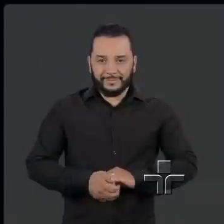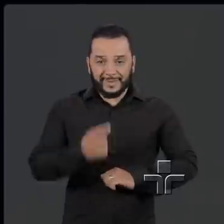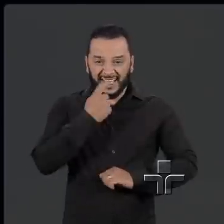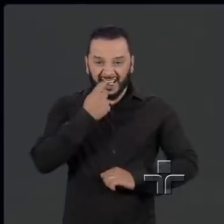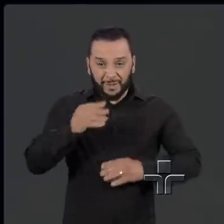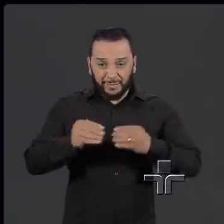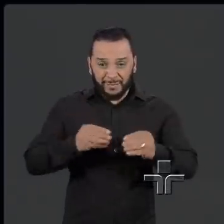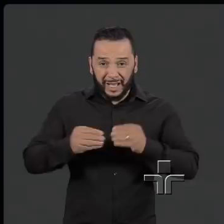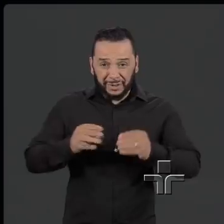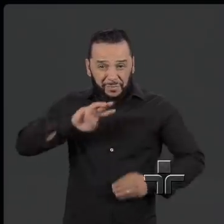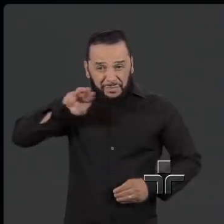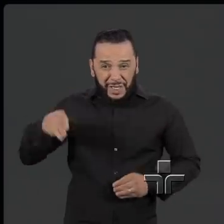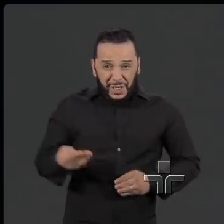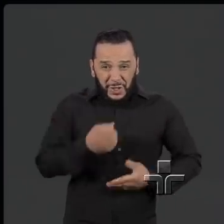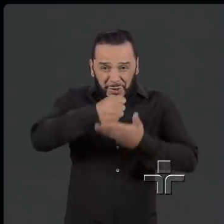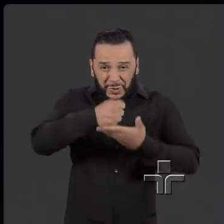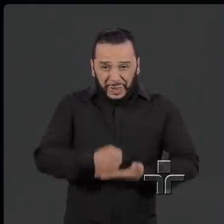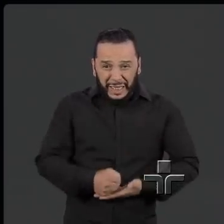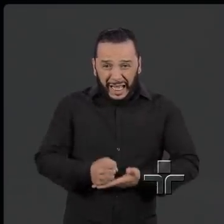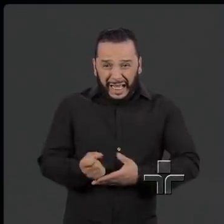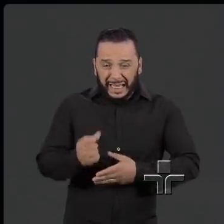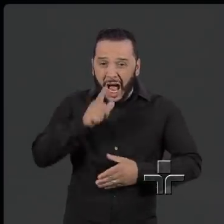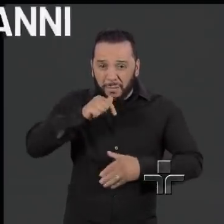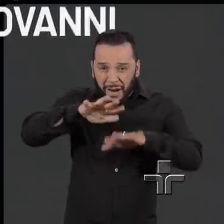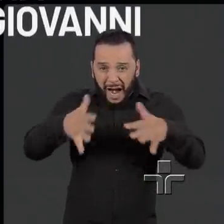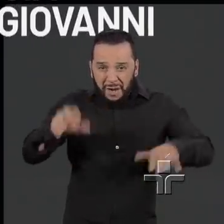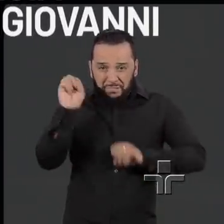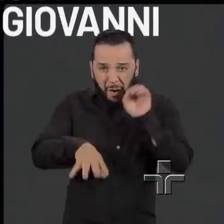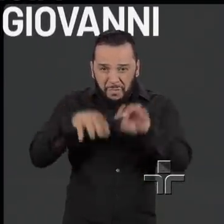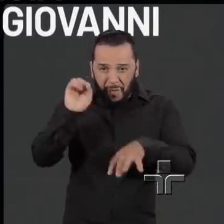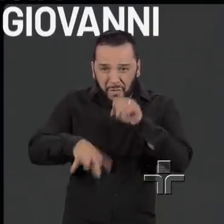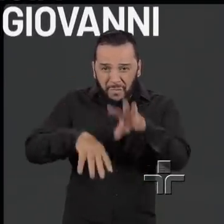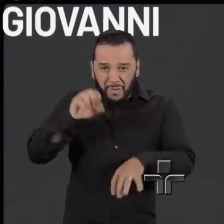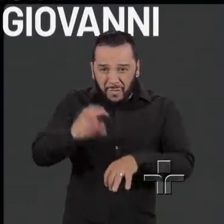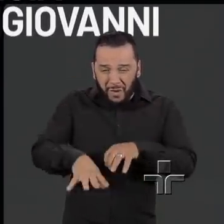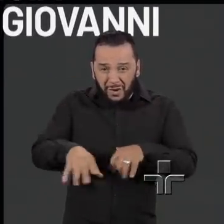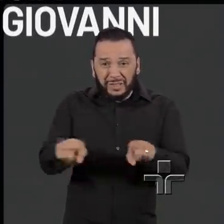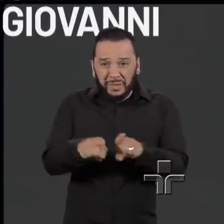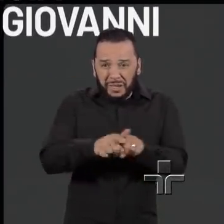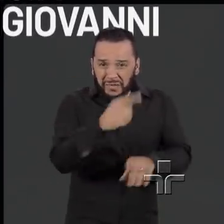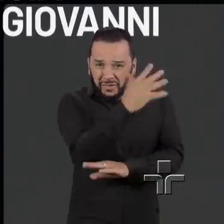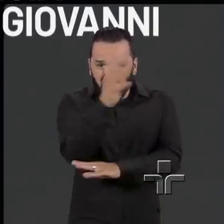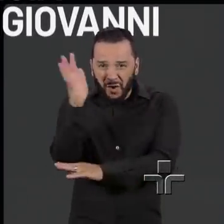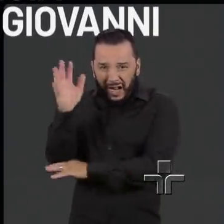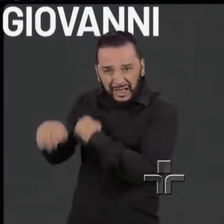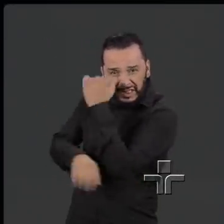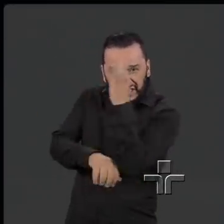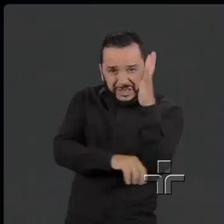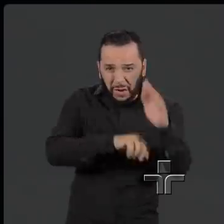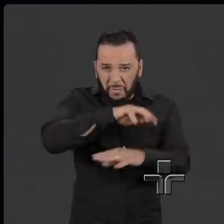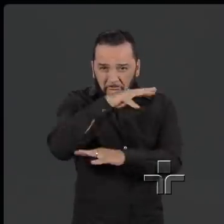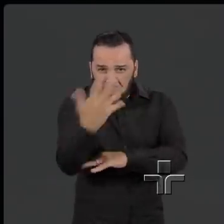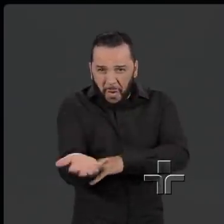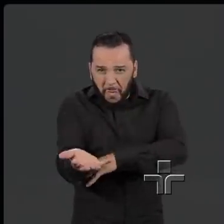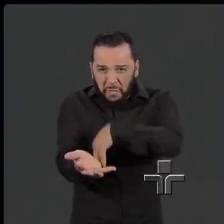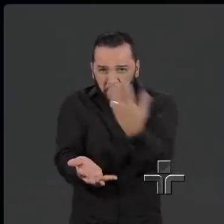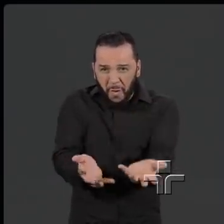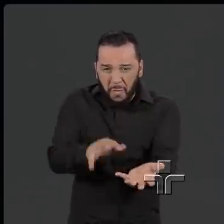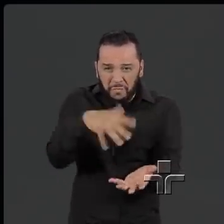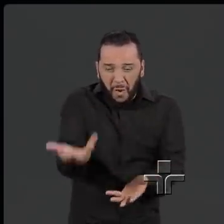Milhões de toneladas de plástico nos mares e oceanos, grandes áreas de florestas desmatadas, perda